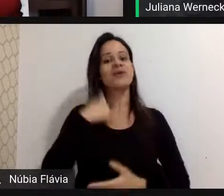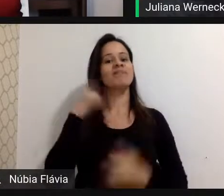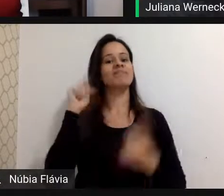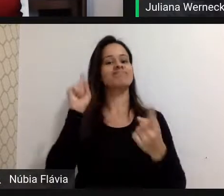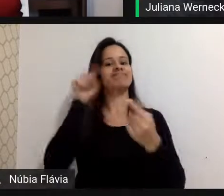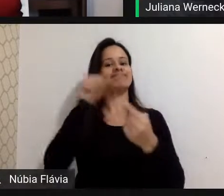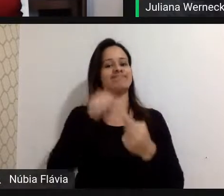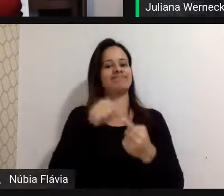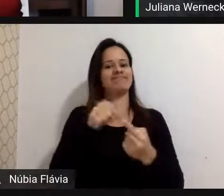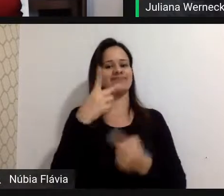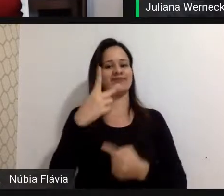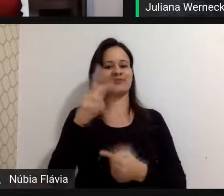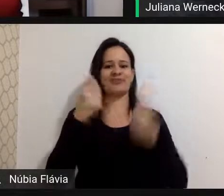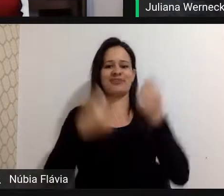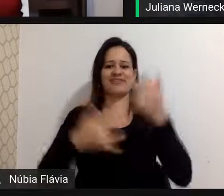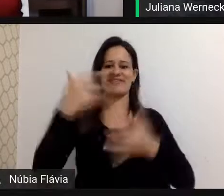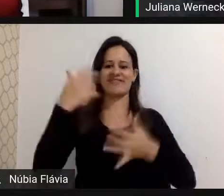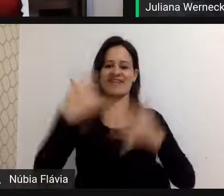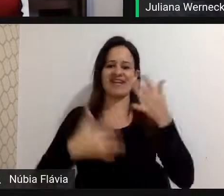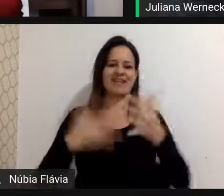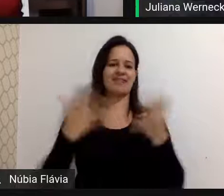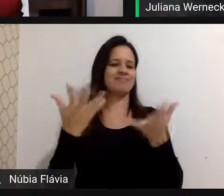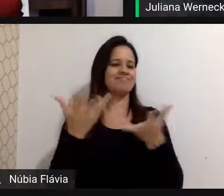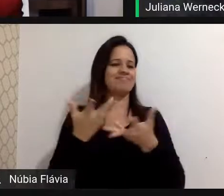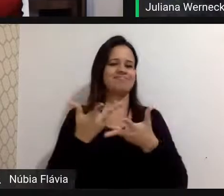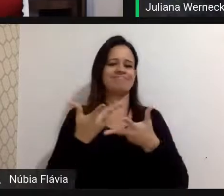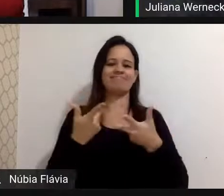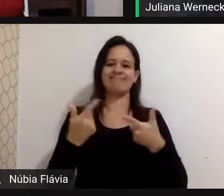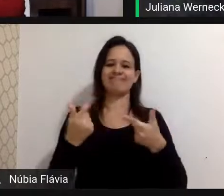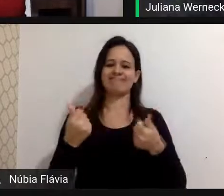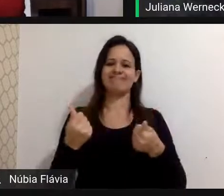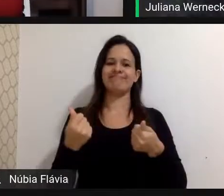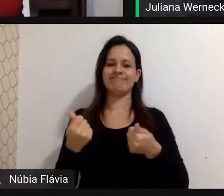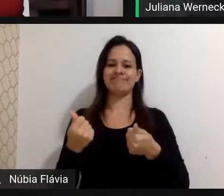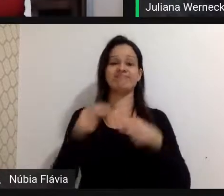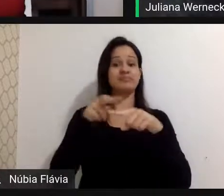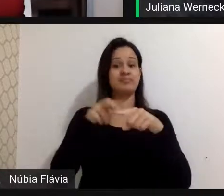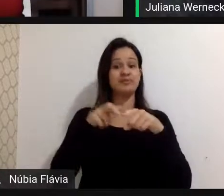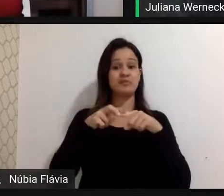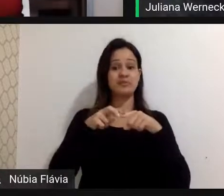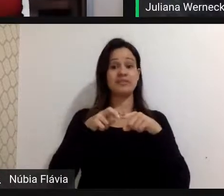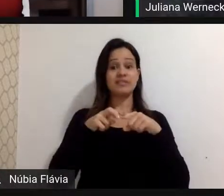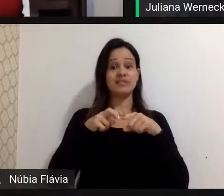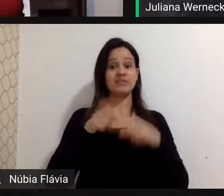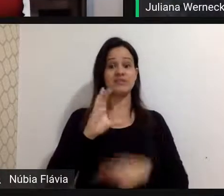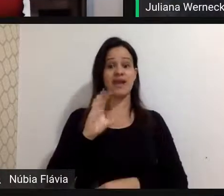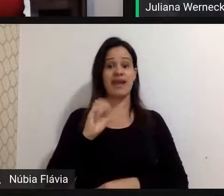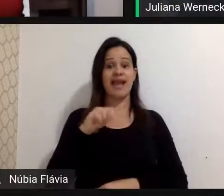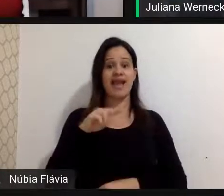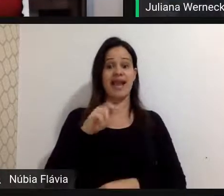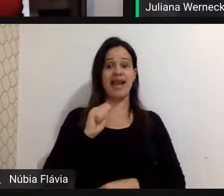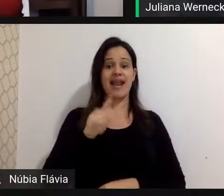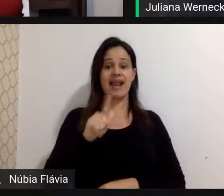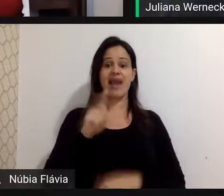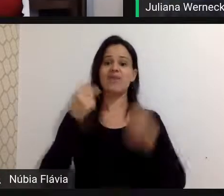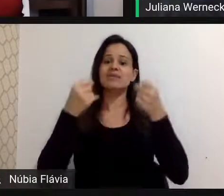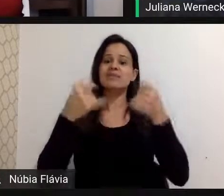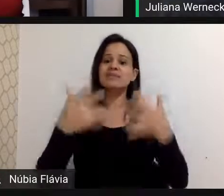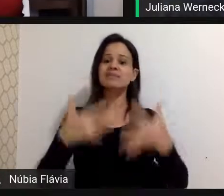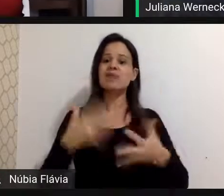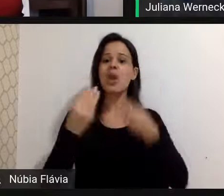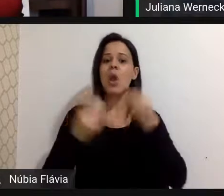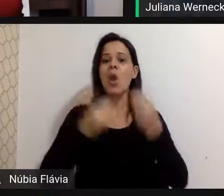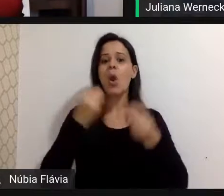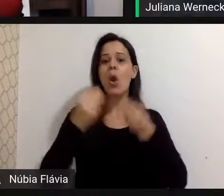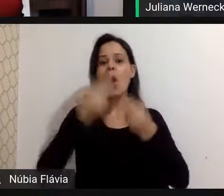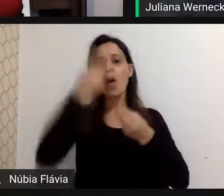com a sua fala, né? Então, justamente o canal, a intenção era essa, trazer as pessoas,